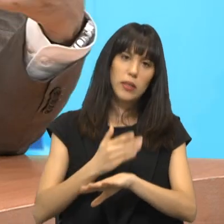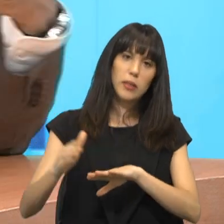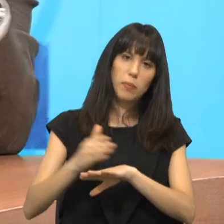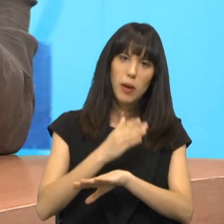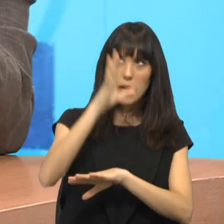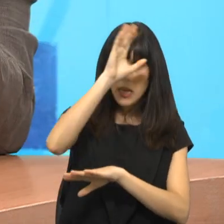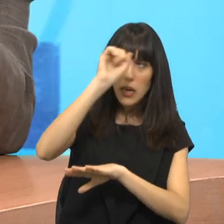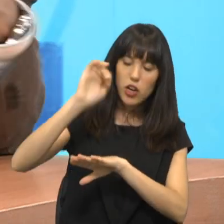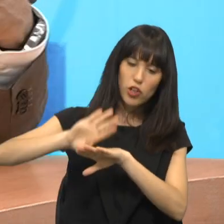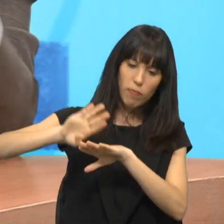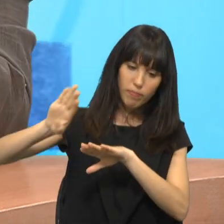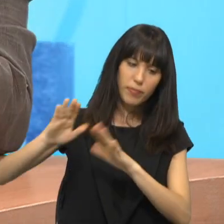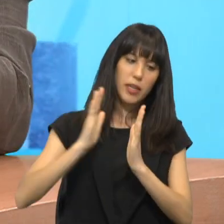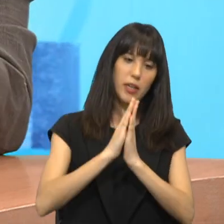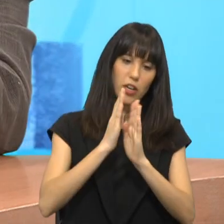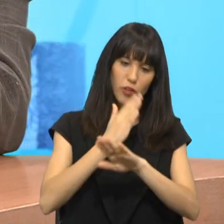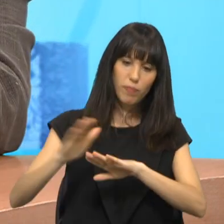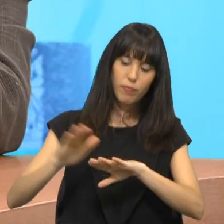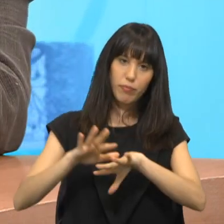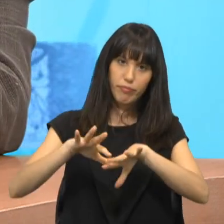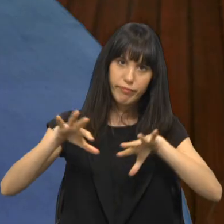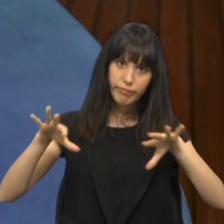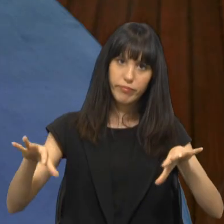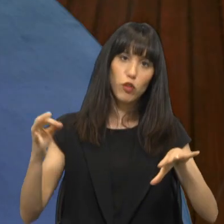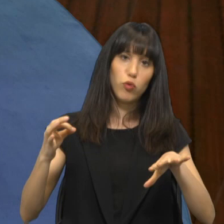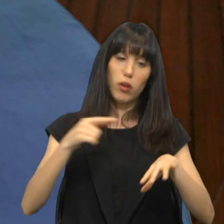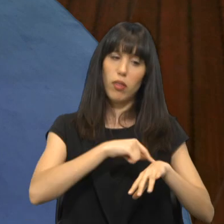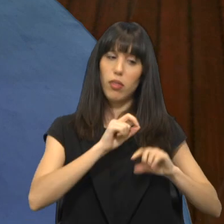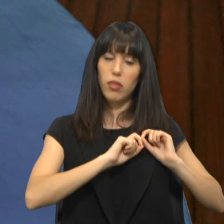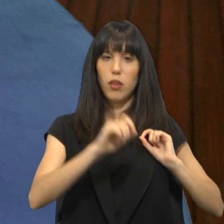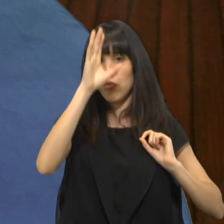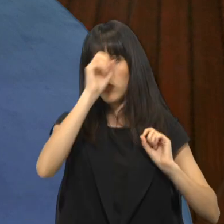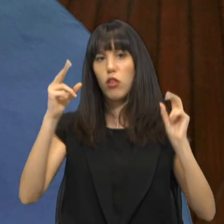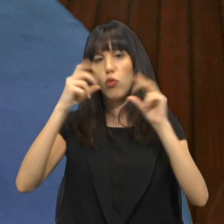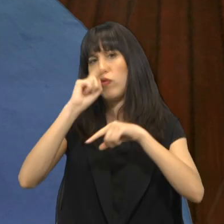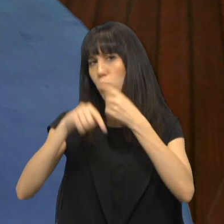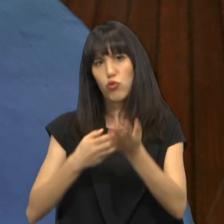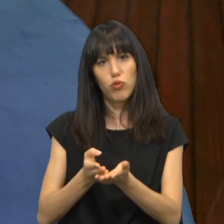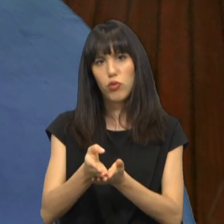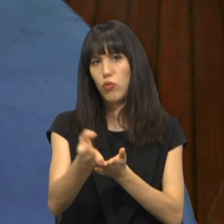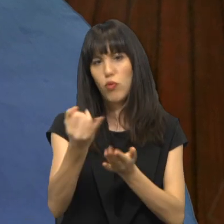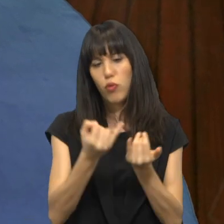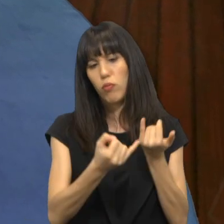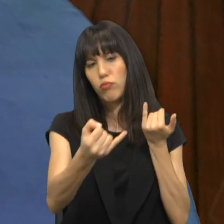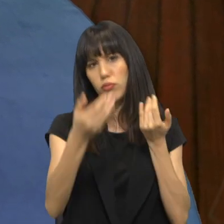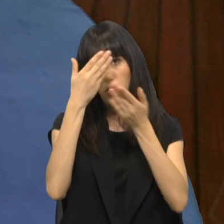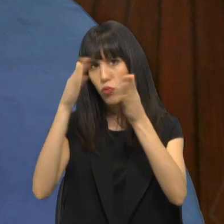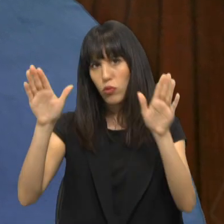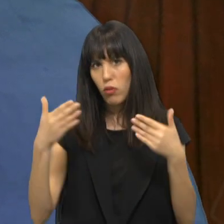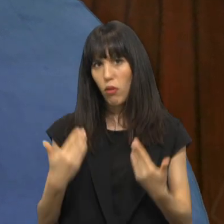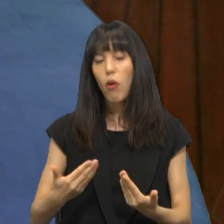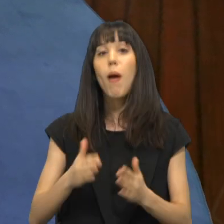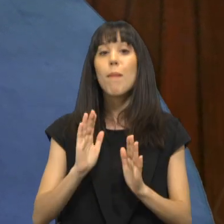Igreja persistiu durante todo o Estado Novo e continuou depois pelo regime democrático,